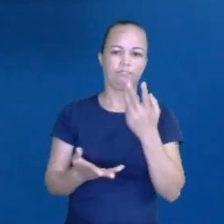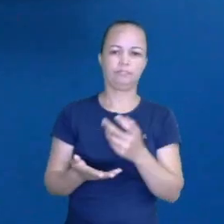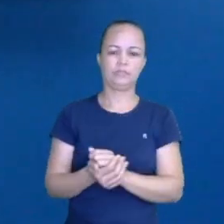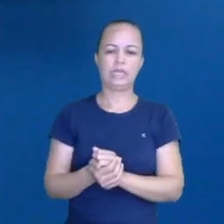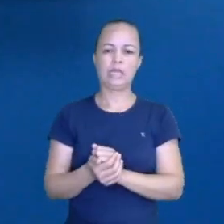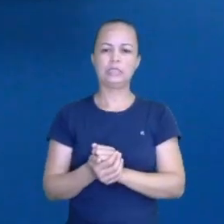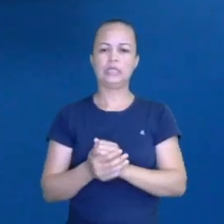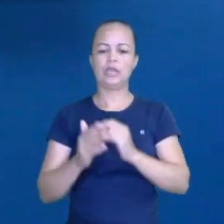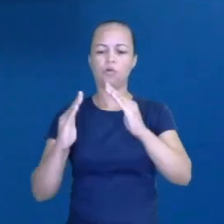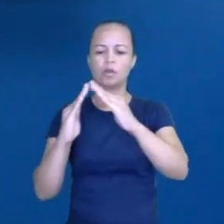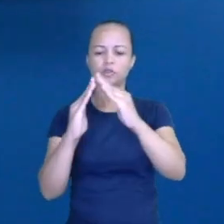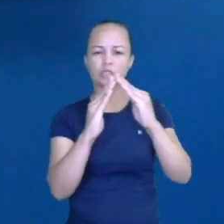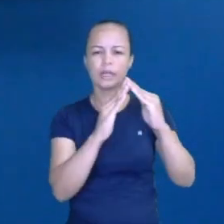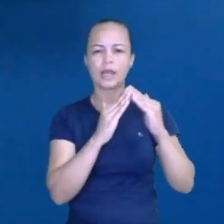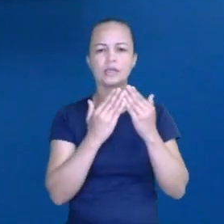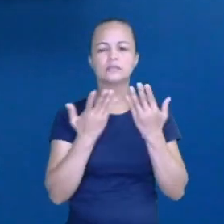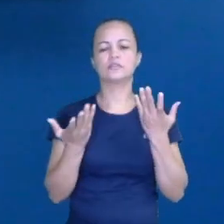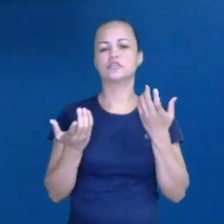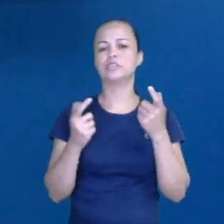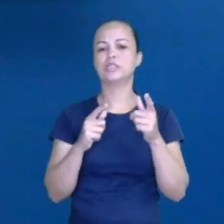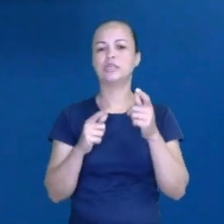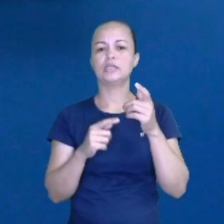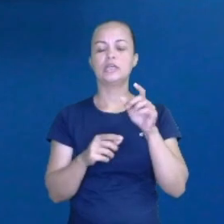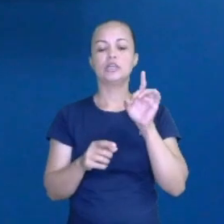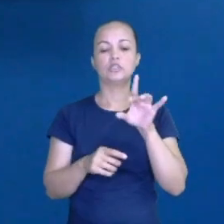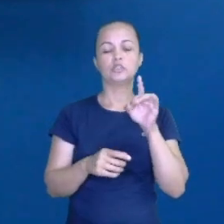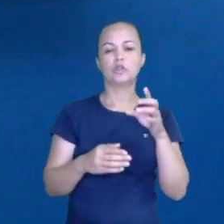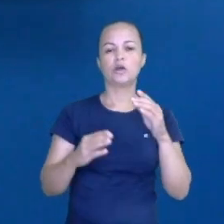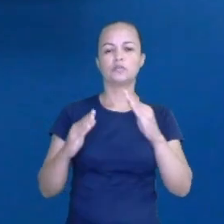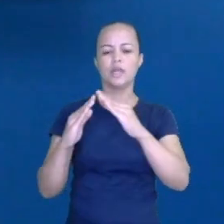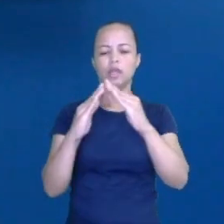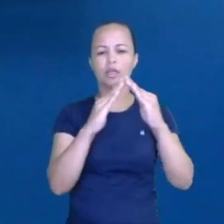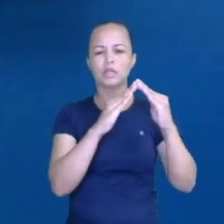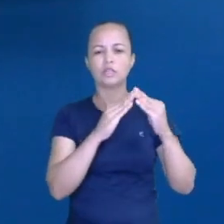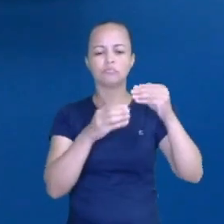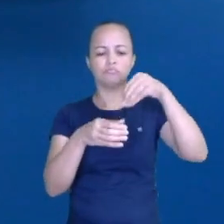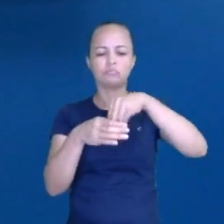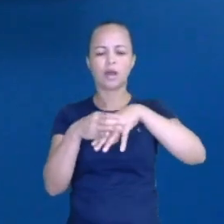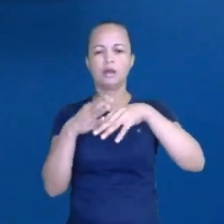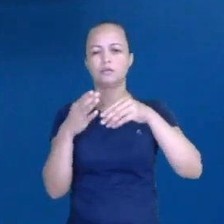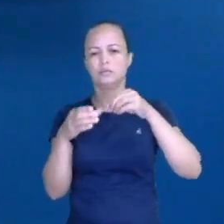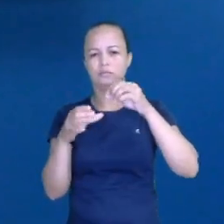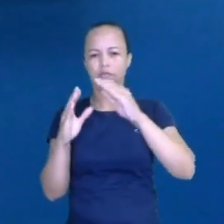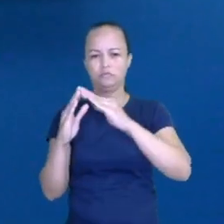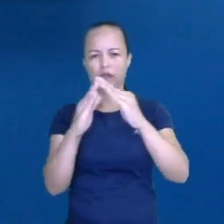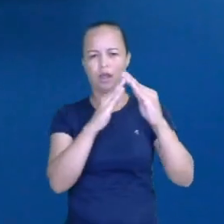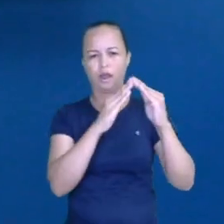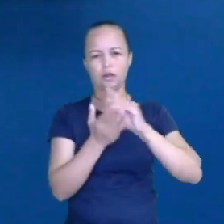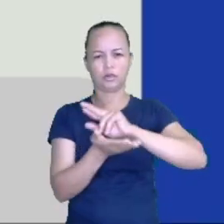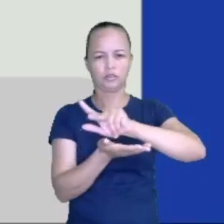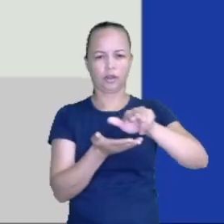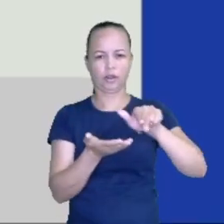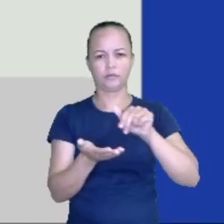alguns condomínios que vão ser fechados, que só tem residência ali dentro, tá bom?